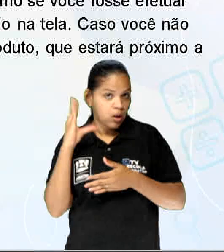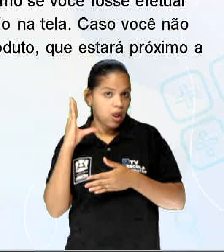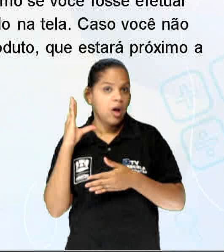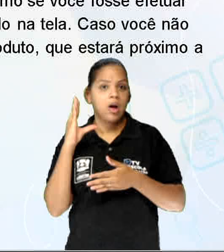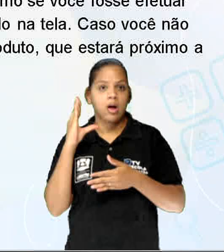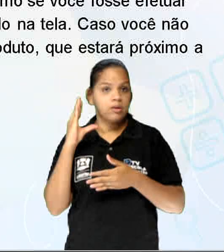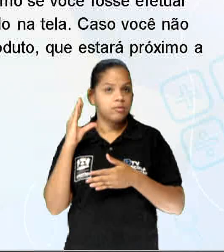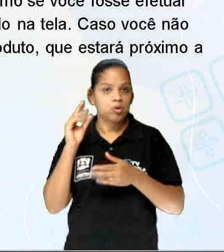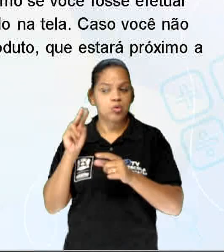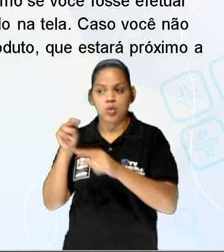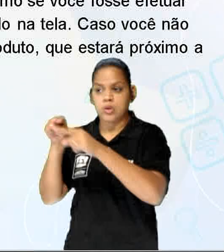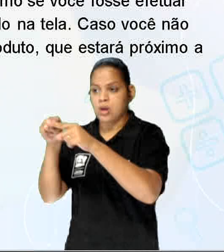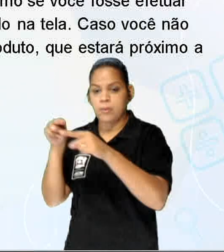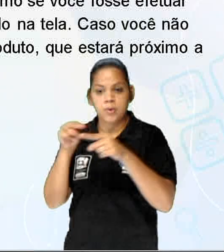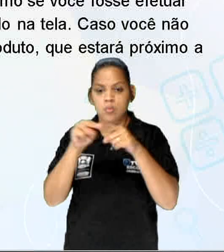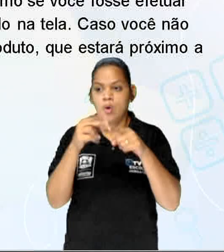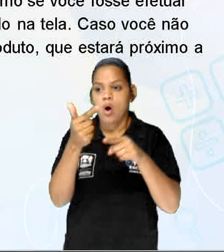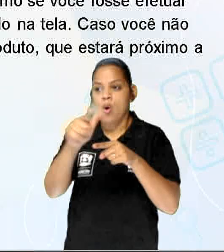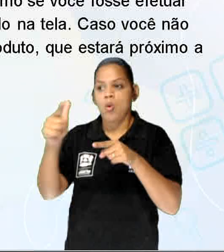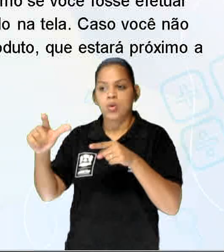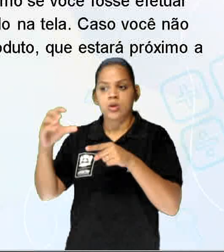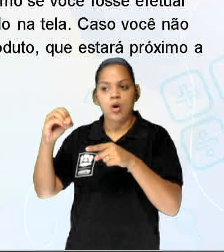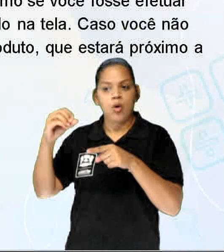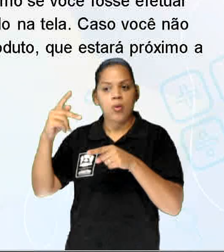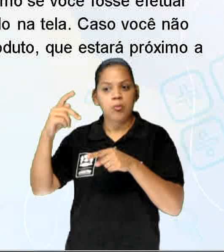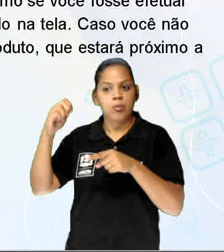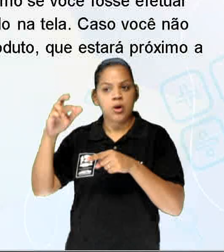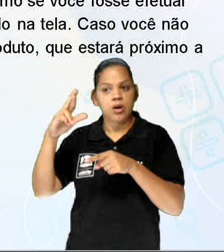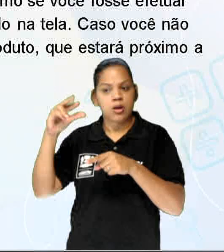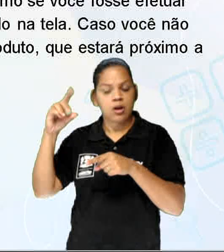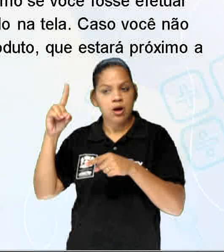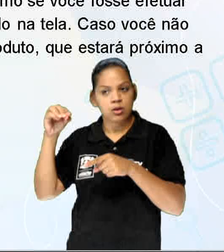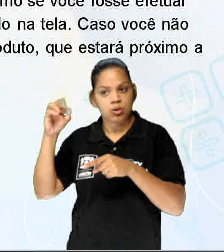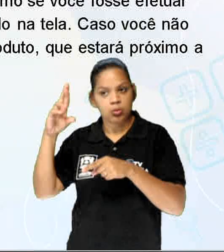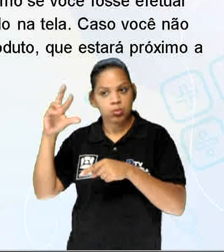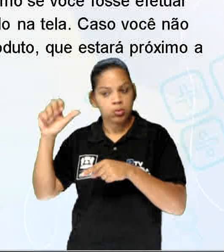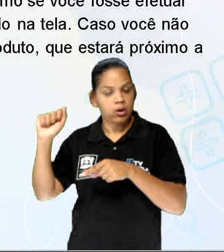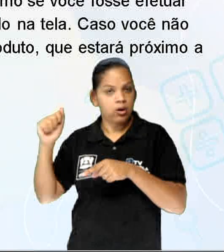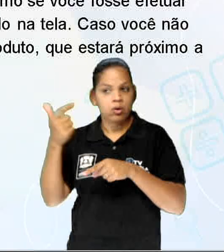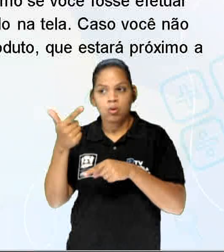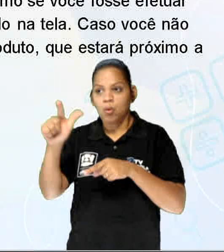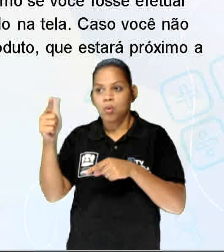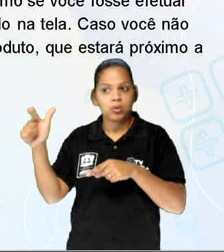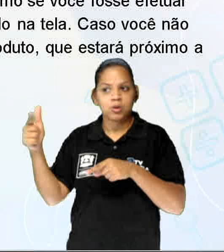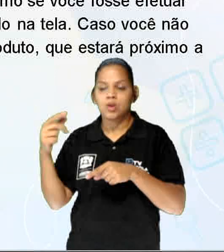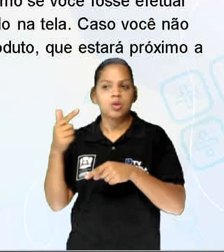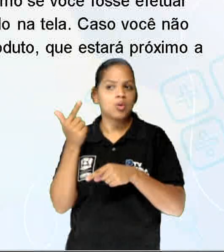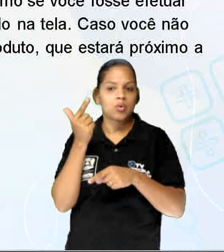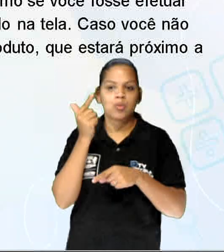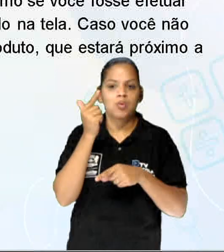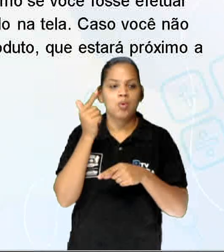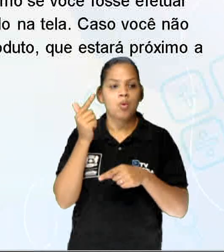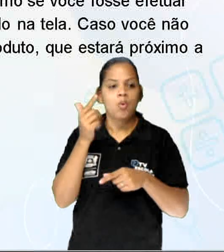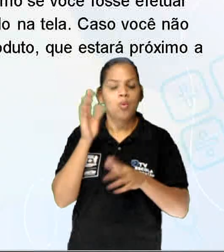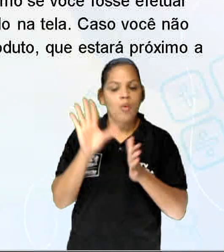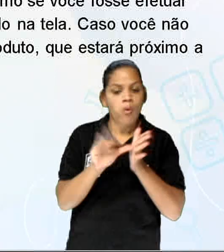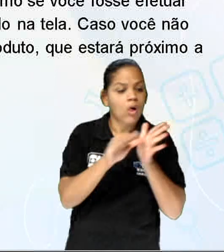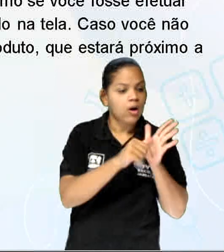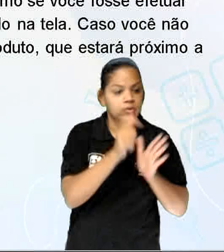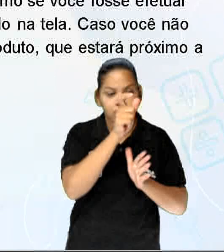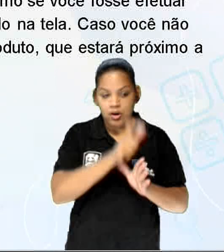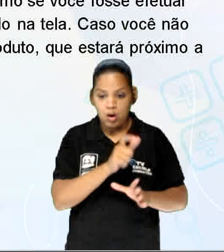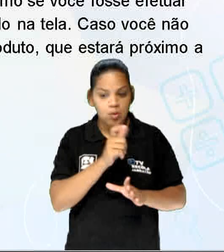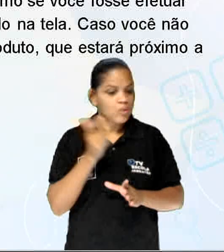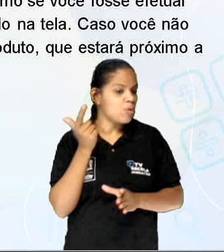operadora, tornando o crime inútil na maioria dos casos. Já que o ladrão